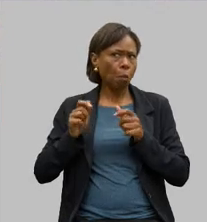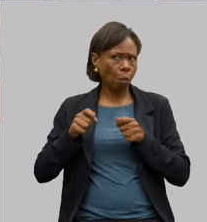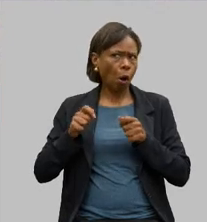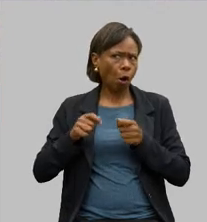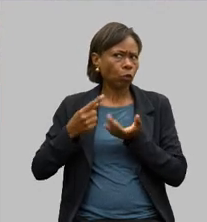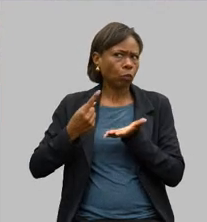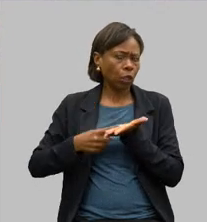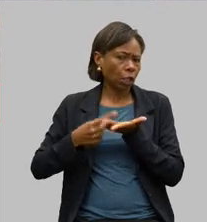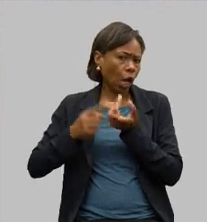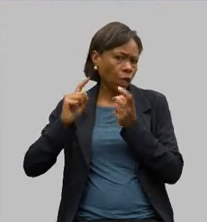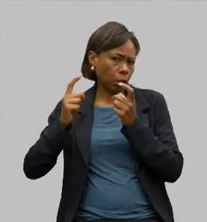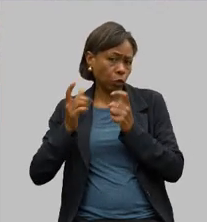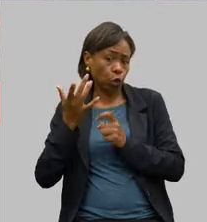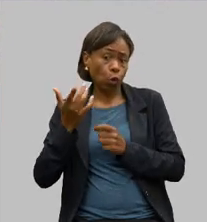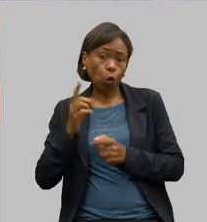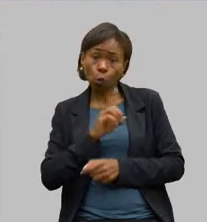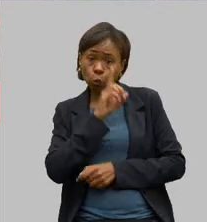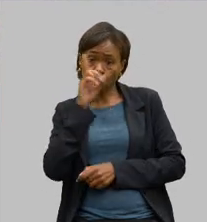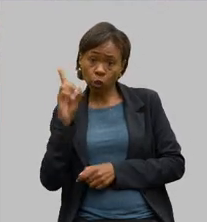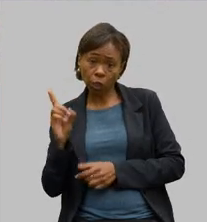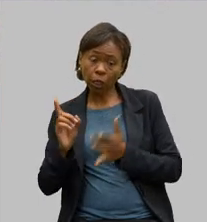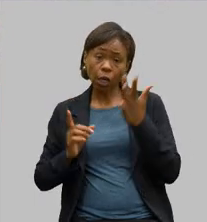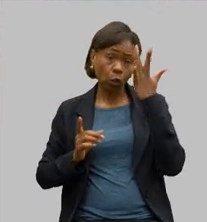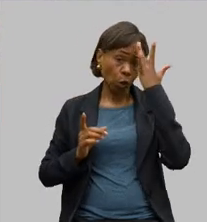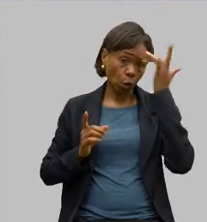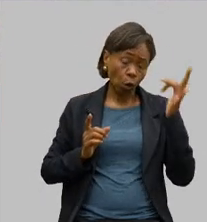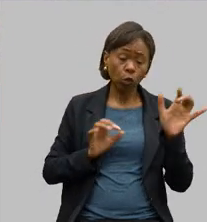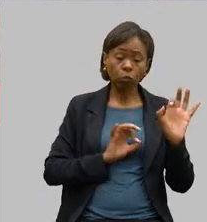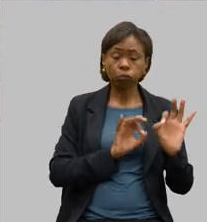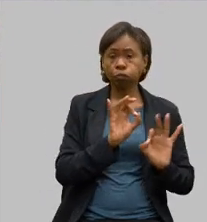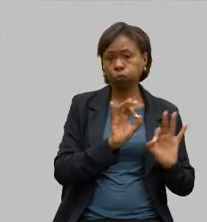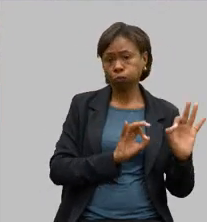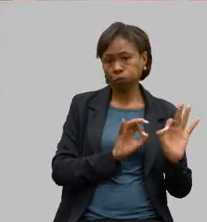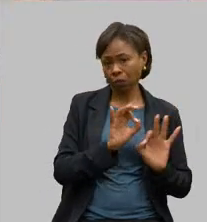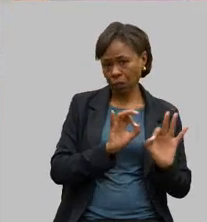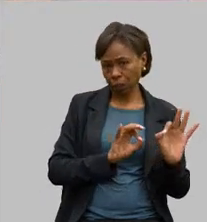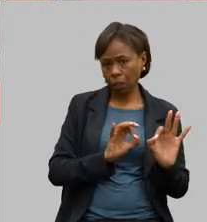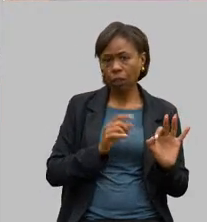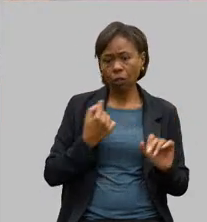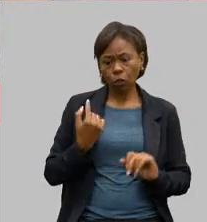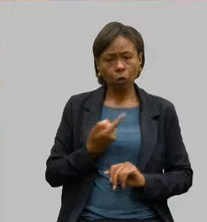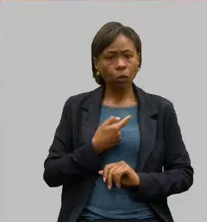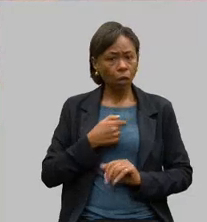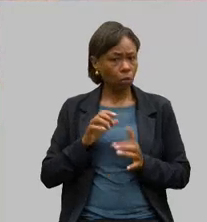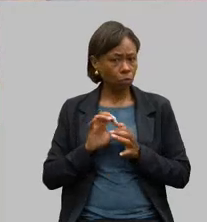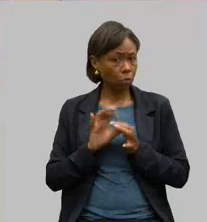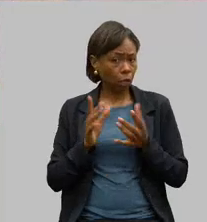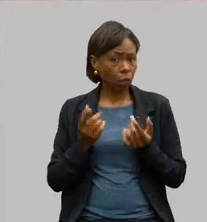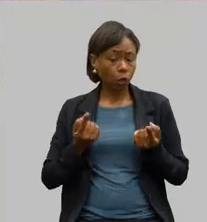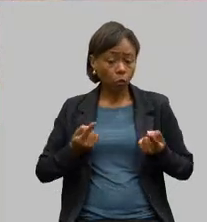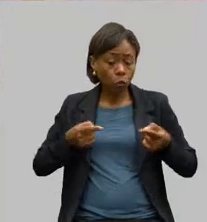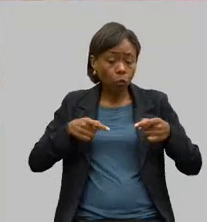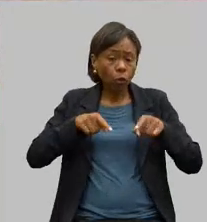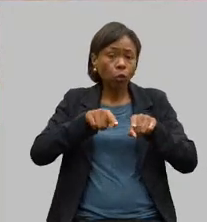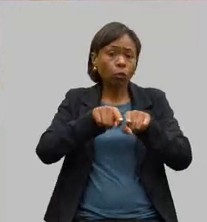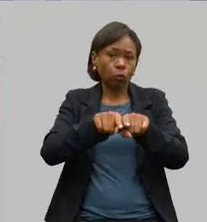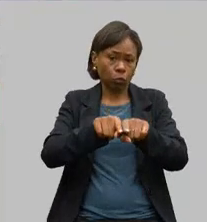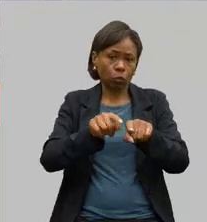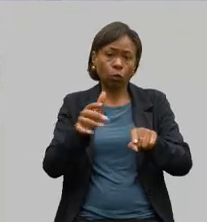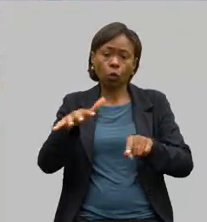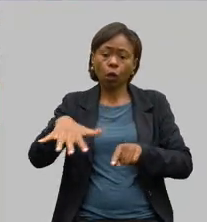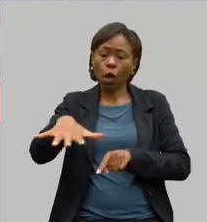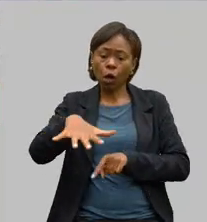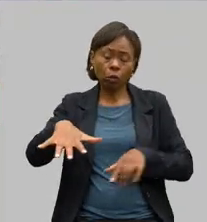num dia e no outro dia a minha equipe fica lá formando para fazer projeto estamos à disposição para andarmos juntos aí nas 12 regiões